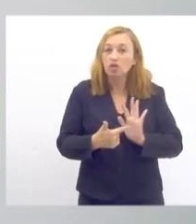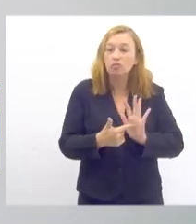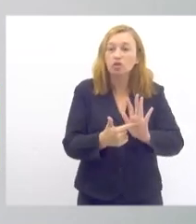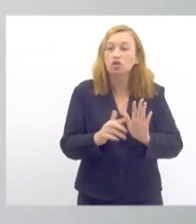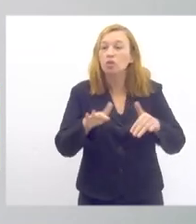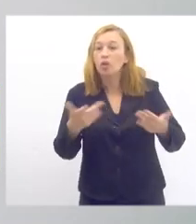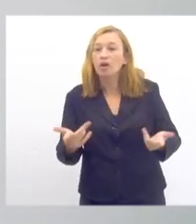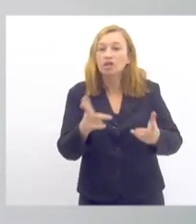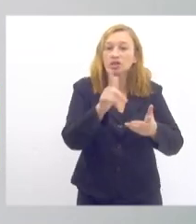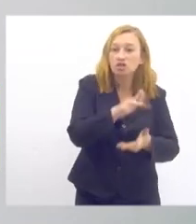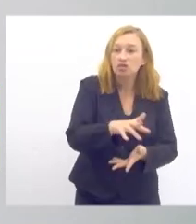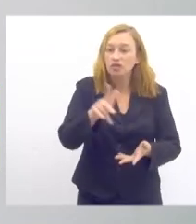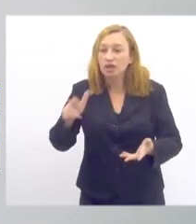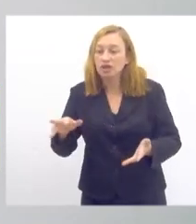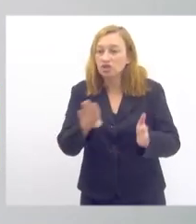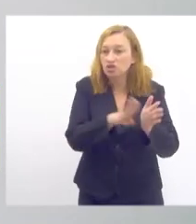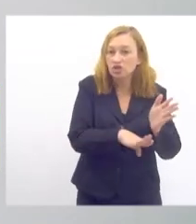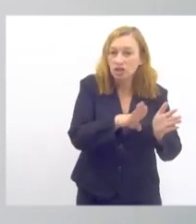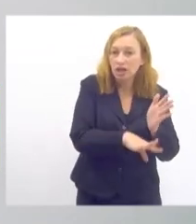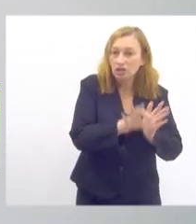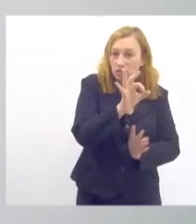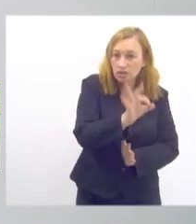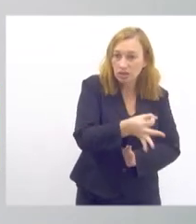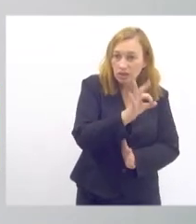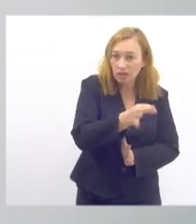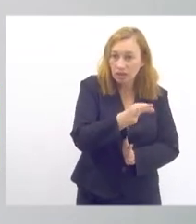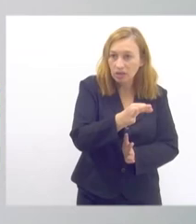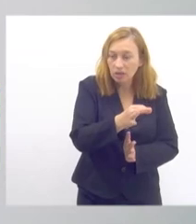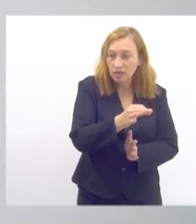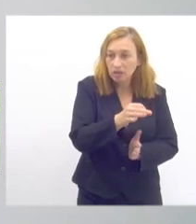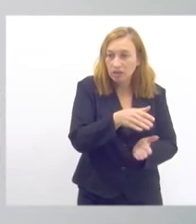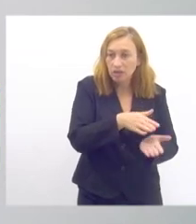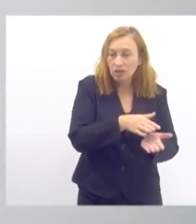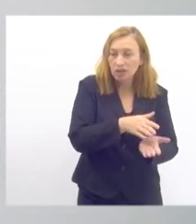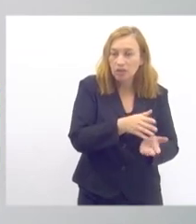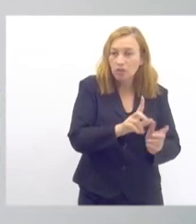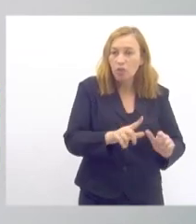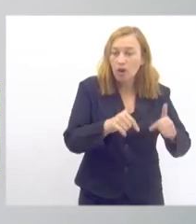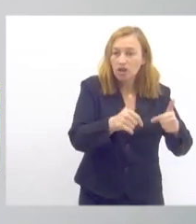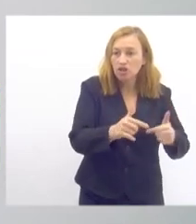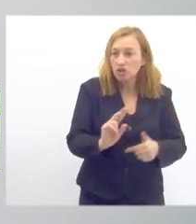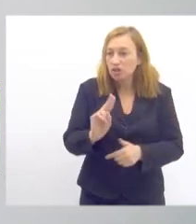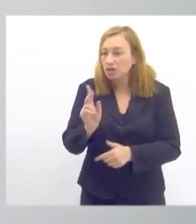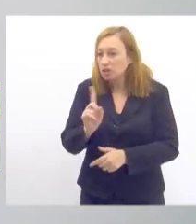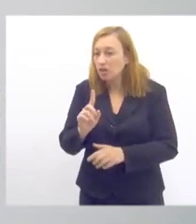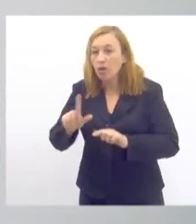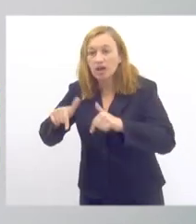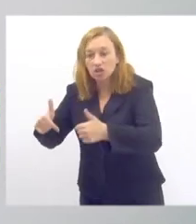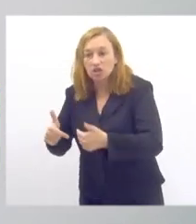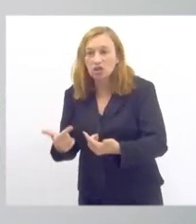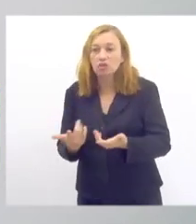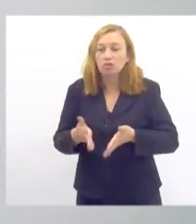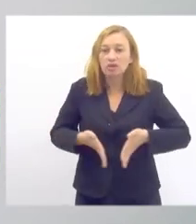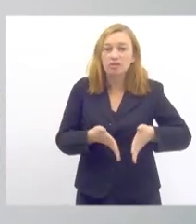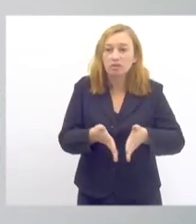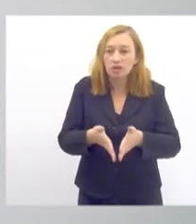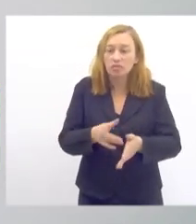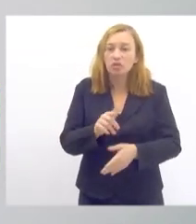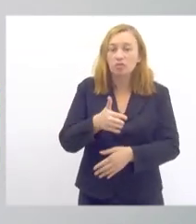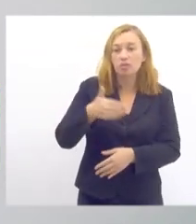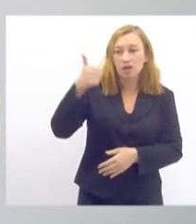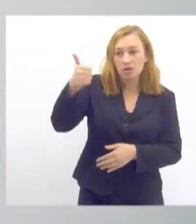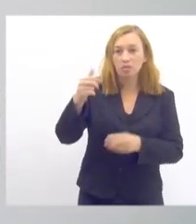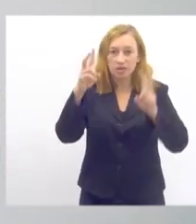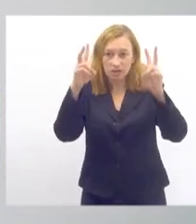a diferença de gasto que existe, de fato, entre a impressão ou a não impressão, e que possa sugerir uma saída legislativa para essa